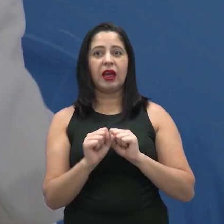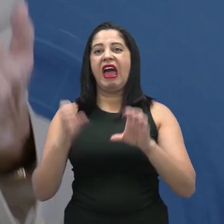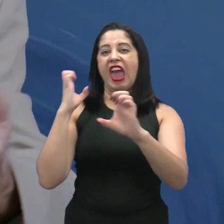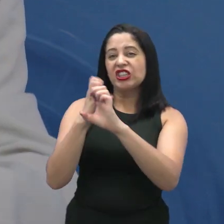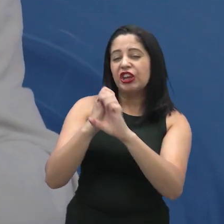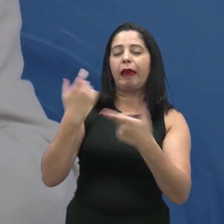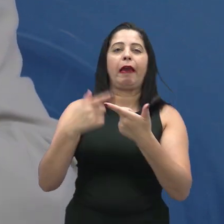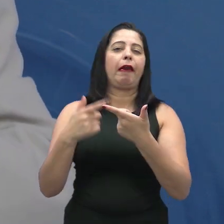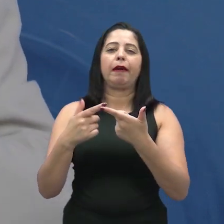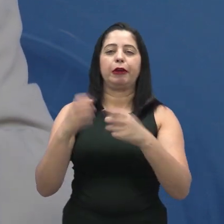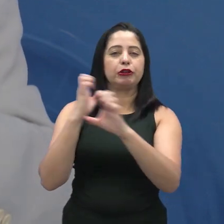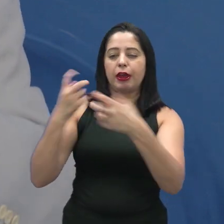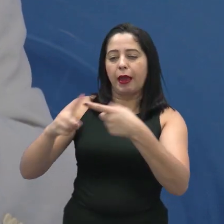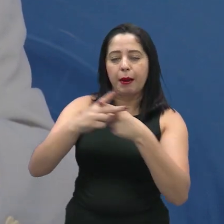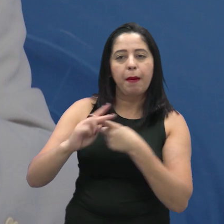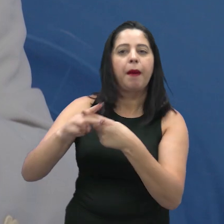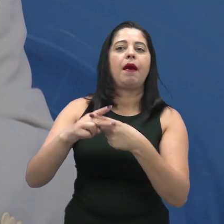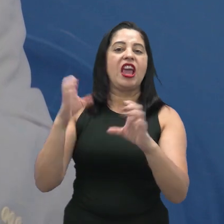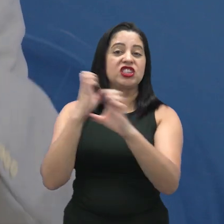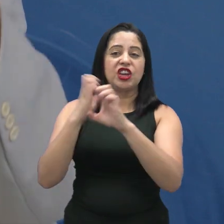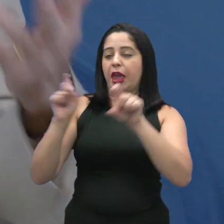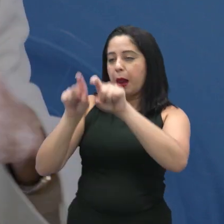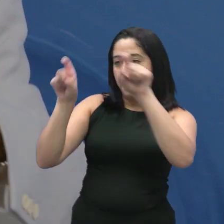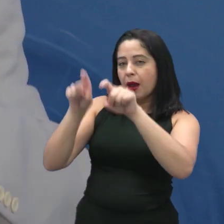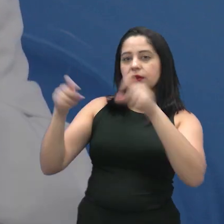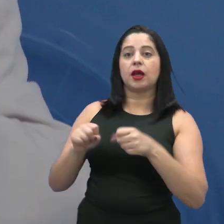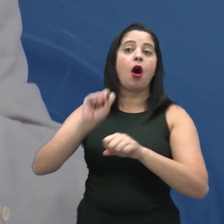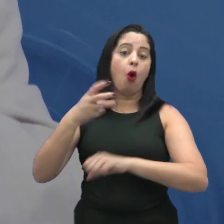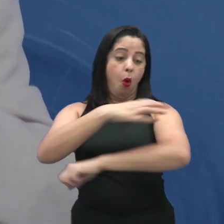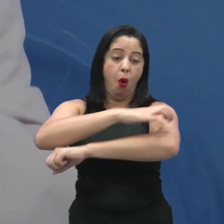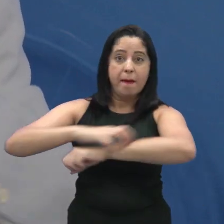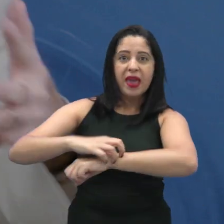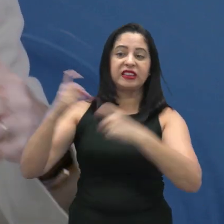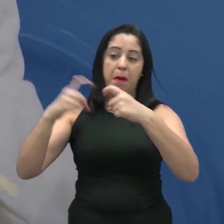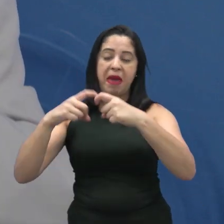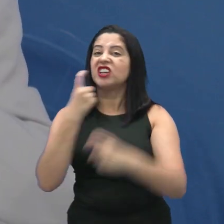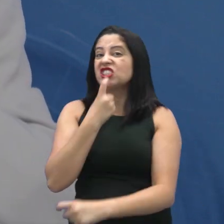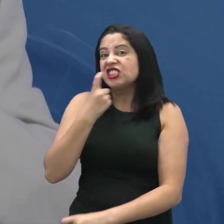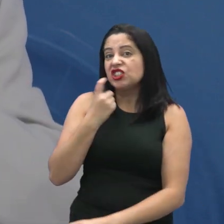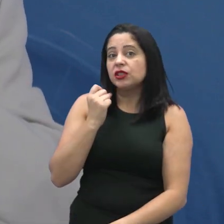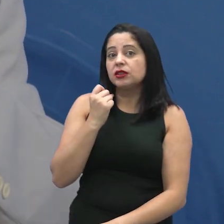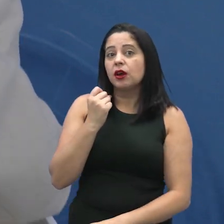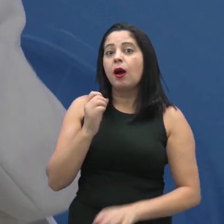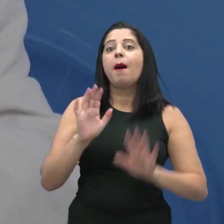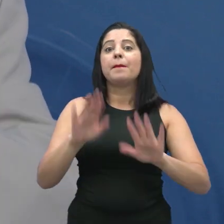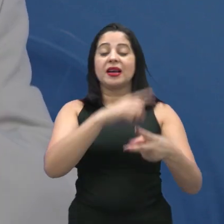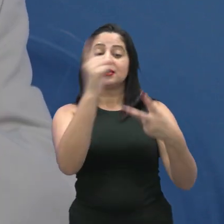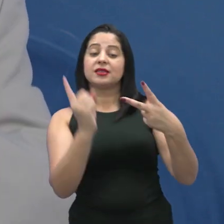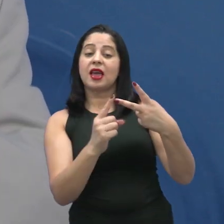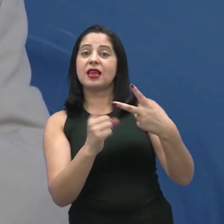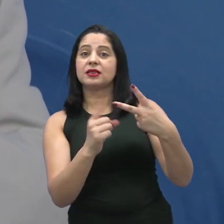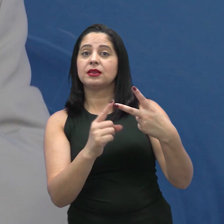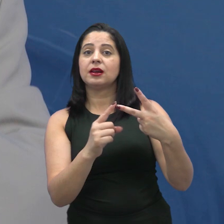civil, um engenheiro mecânico, um engenheiro de software, né? Um agrônomo, um médico, um dentista. E no